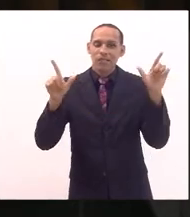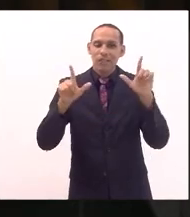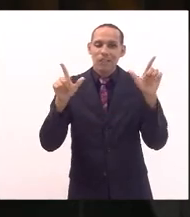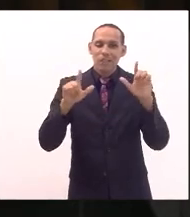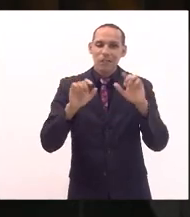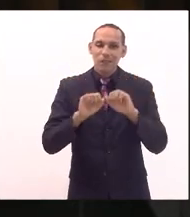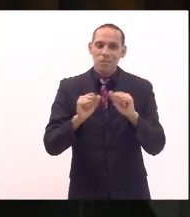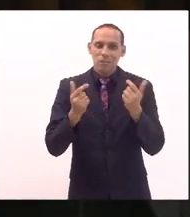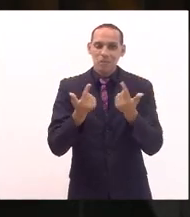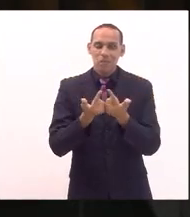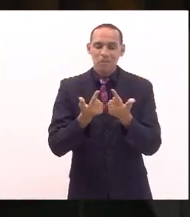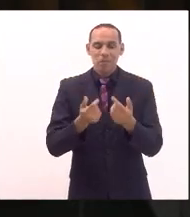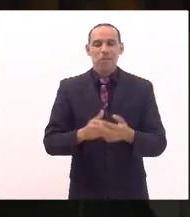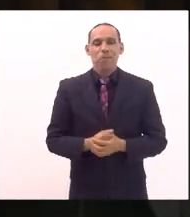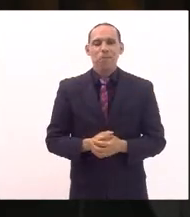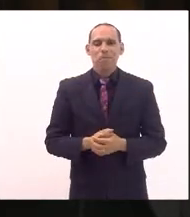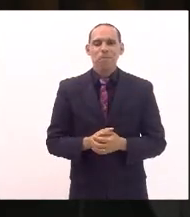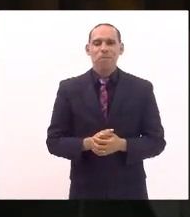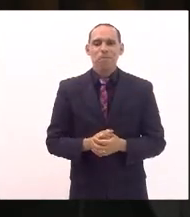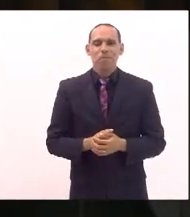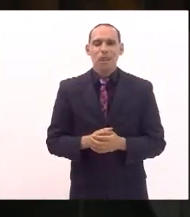da TV alerj fiscalização